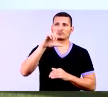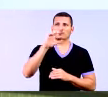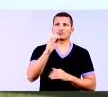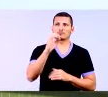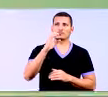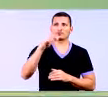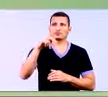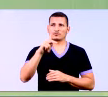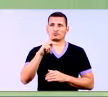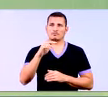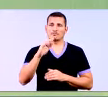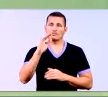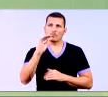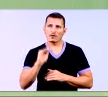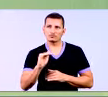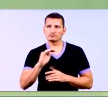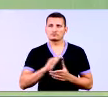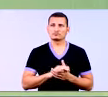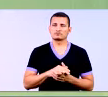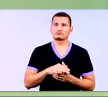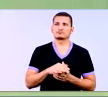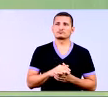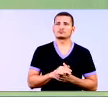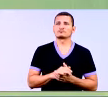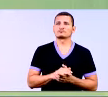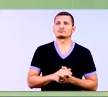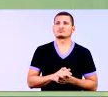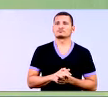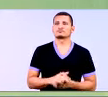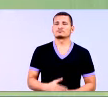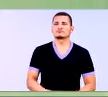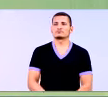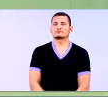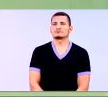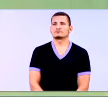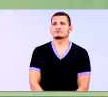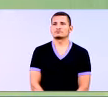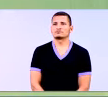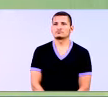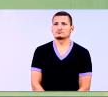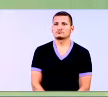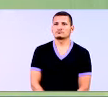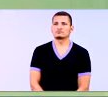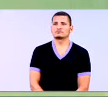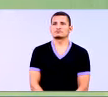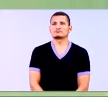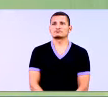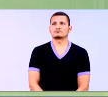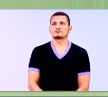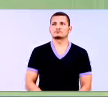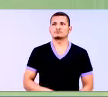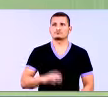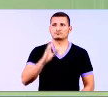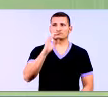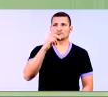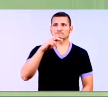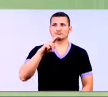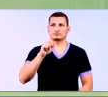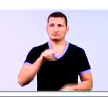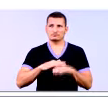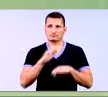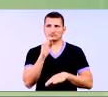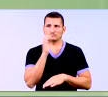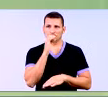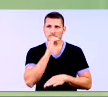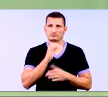toda. Tá? Aqui a gente comentou que não pode afirmar porque o processador é mais rápido, que o computador também